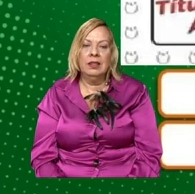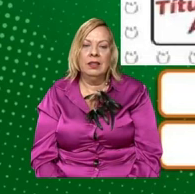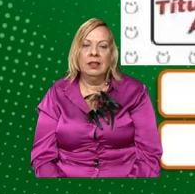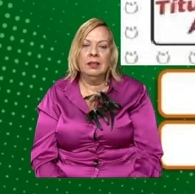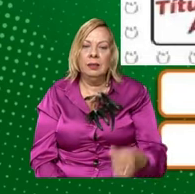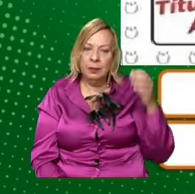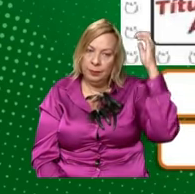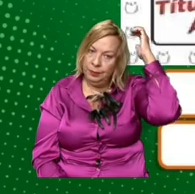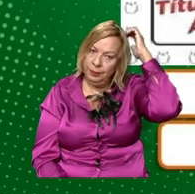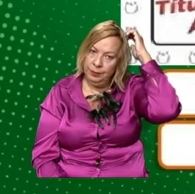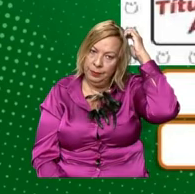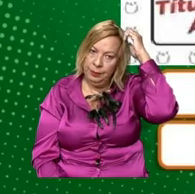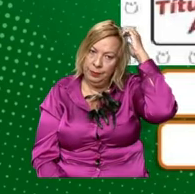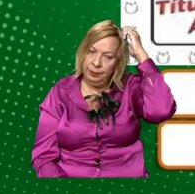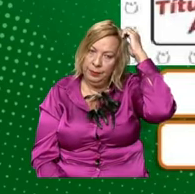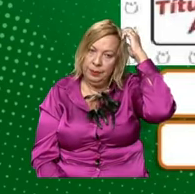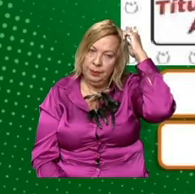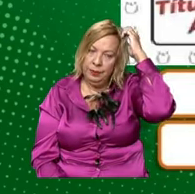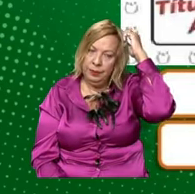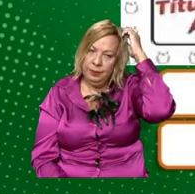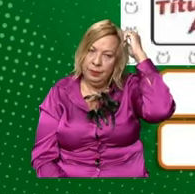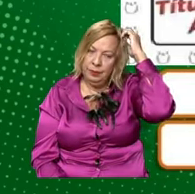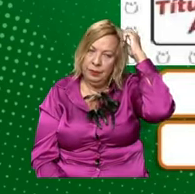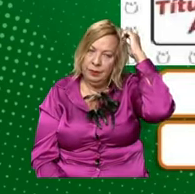Olha aí, olha aí!